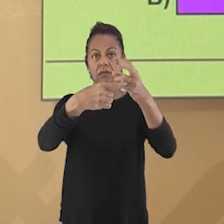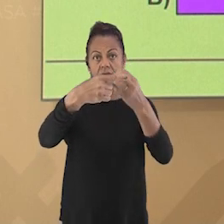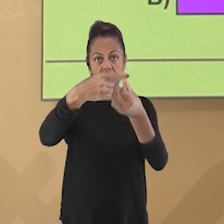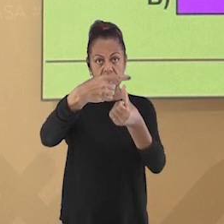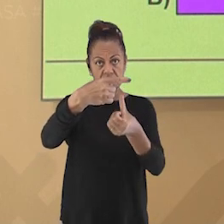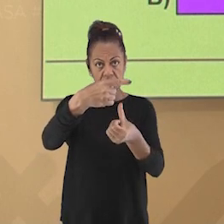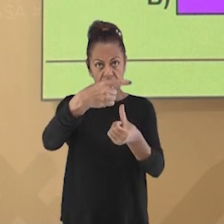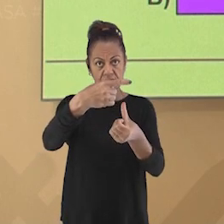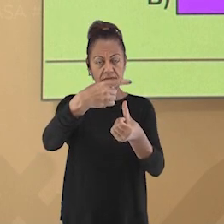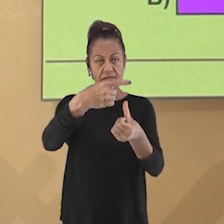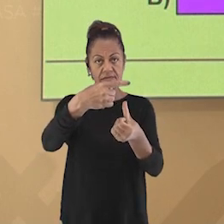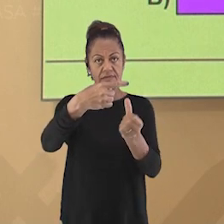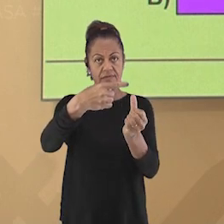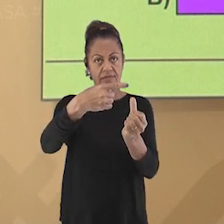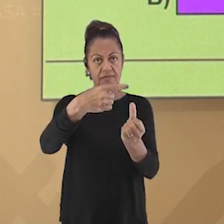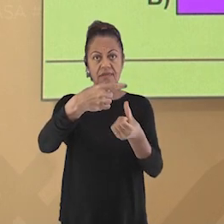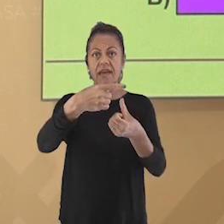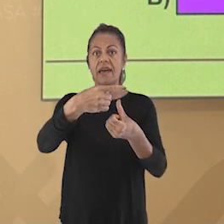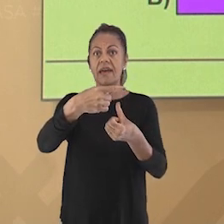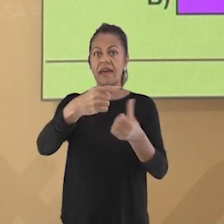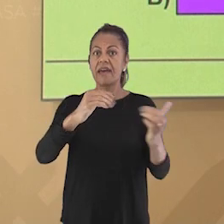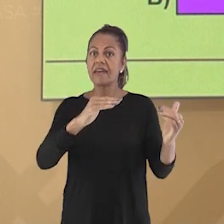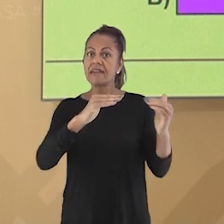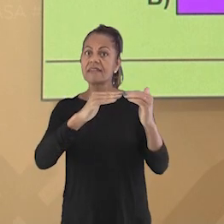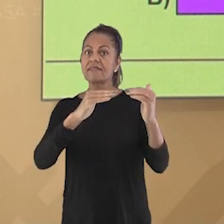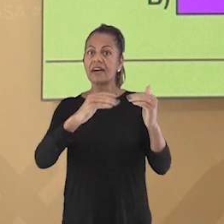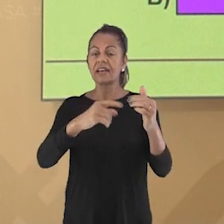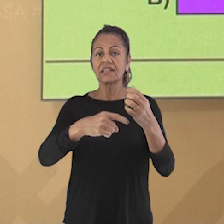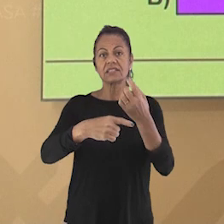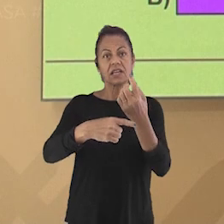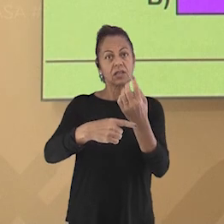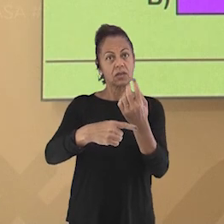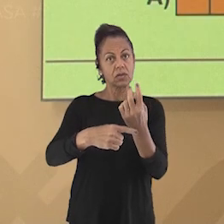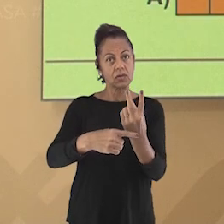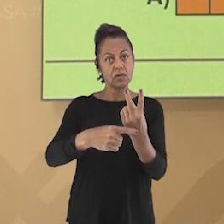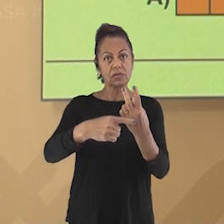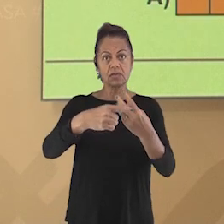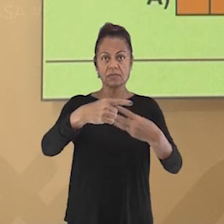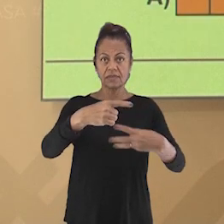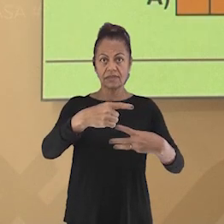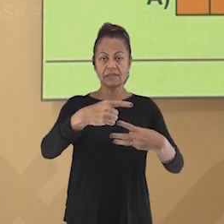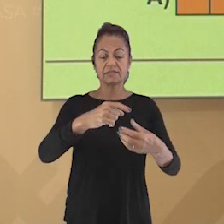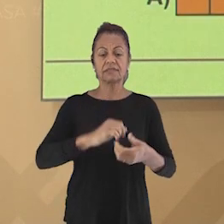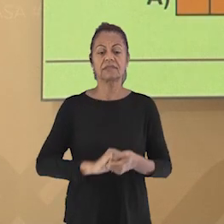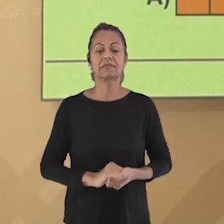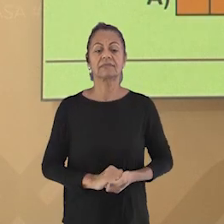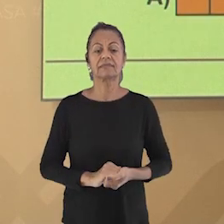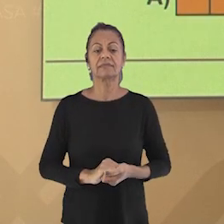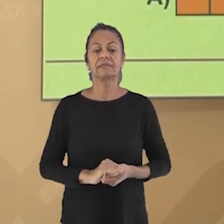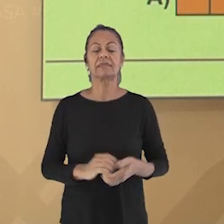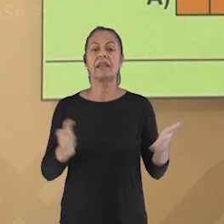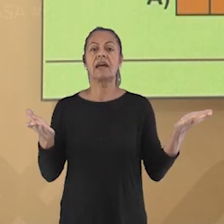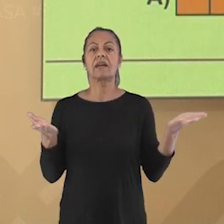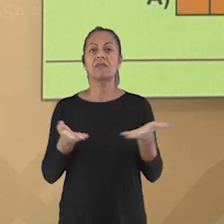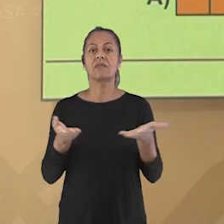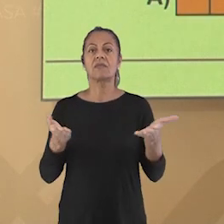6 é equivalente a 2 sobre 3. Vamos agora olhar a barra 2.